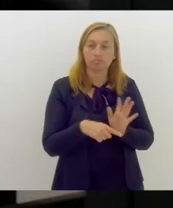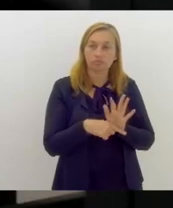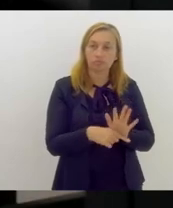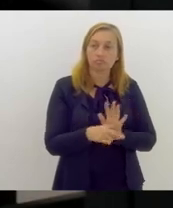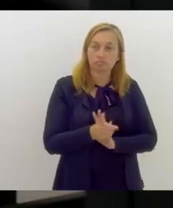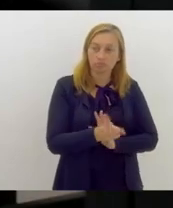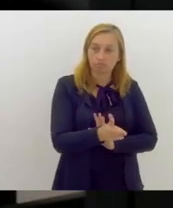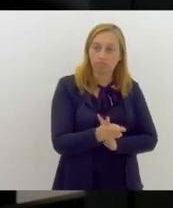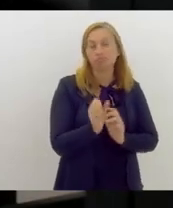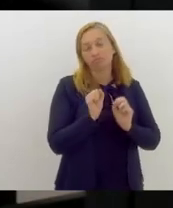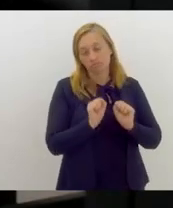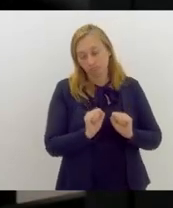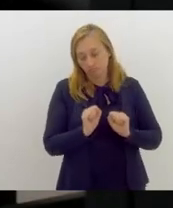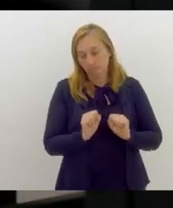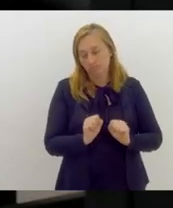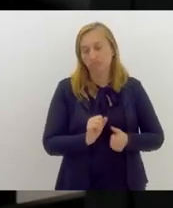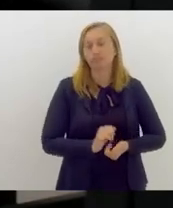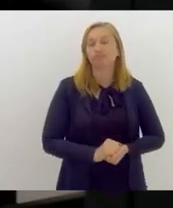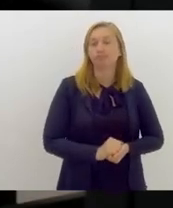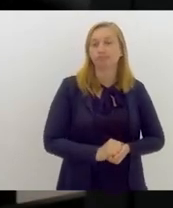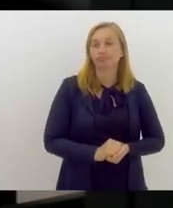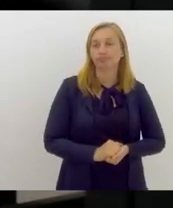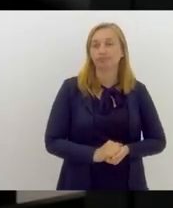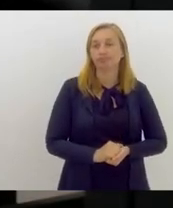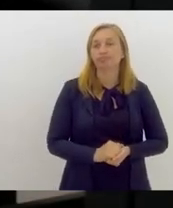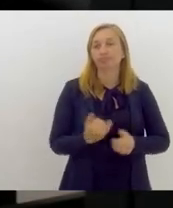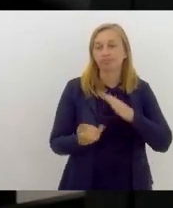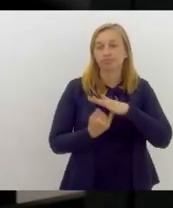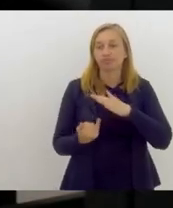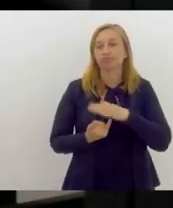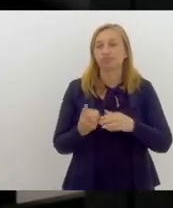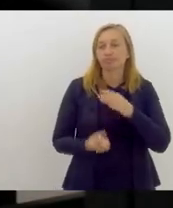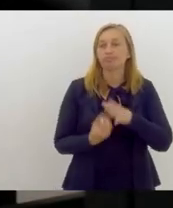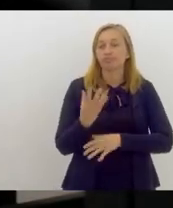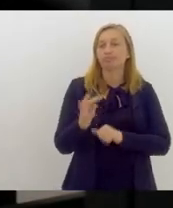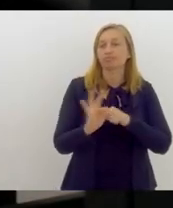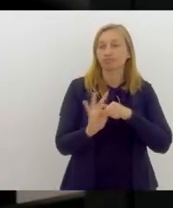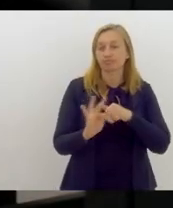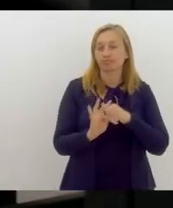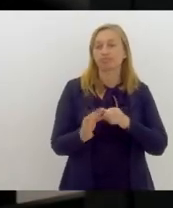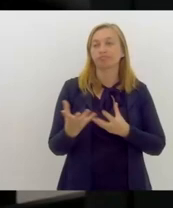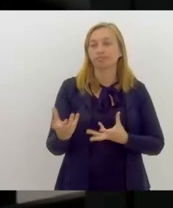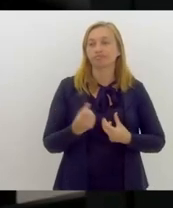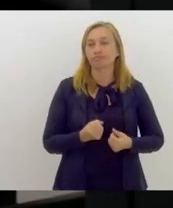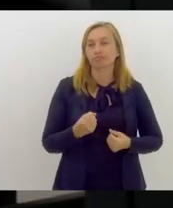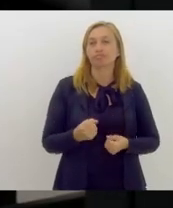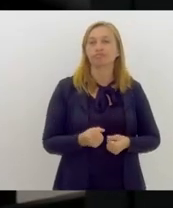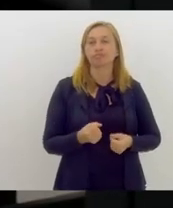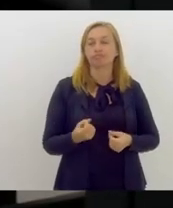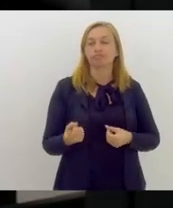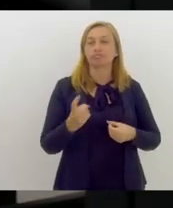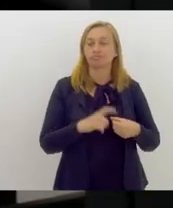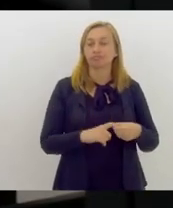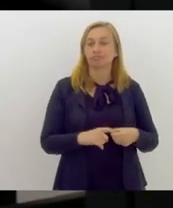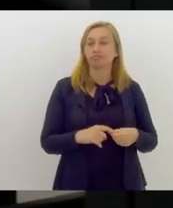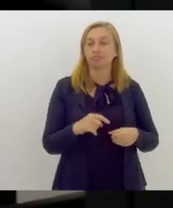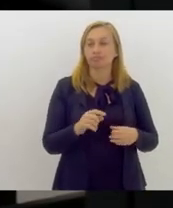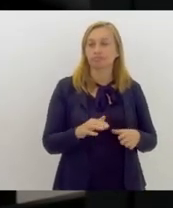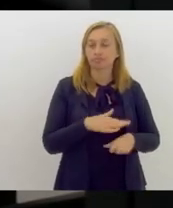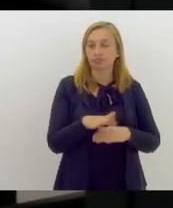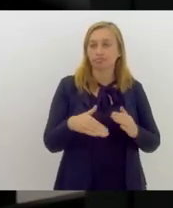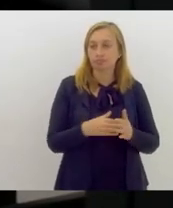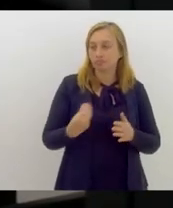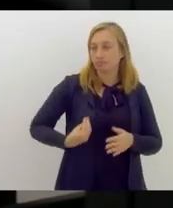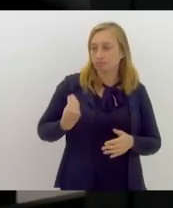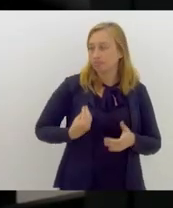na medida que o Instituto consegue produzir Tecnicamente enfim receber esse feedback da comunidade então